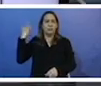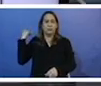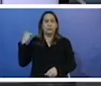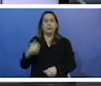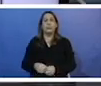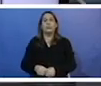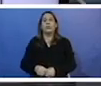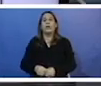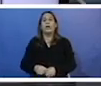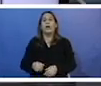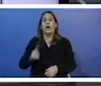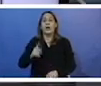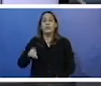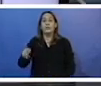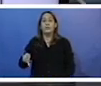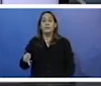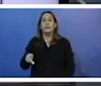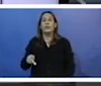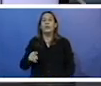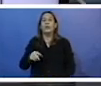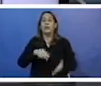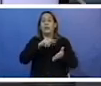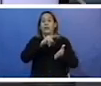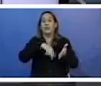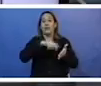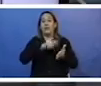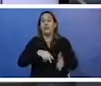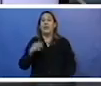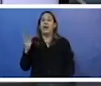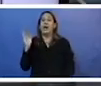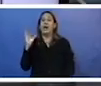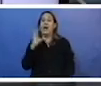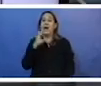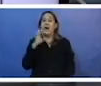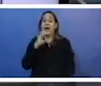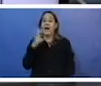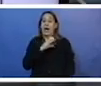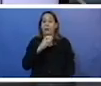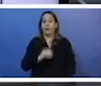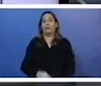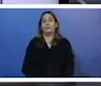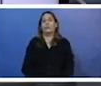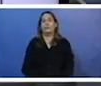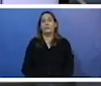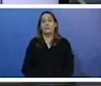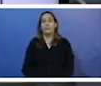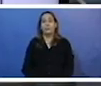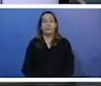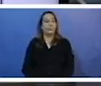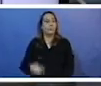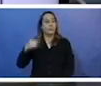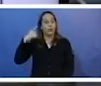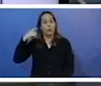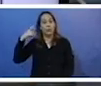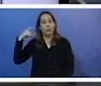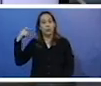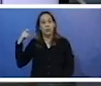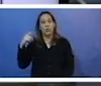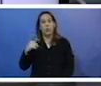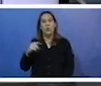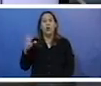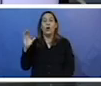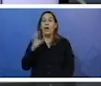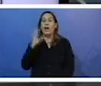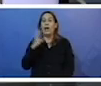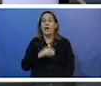de maneira mais reta, tá? Sem prestar muito atenção, sem parar ali nas letrinhas, ó. Escuta.